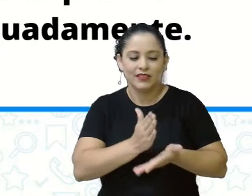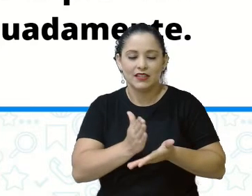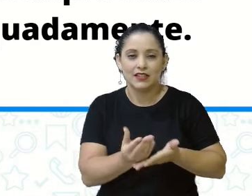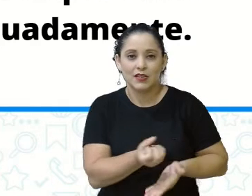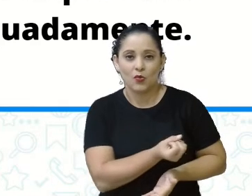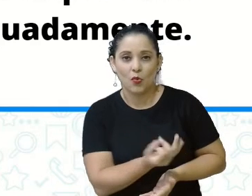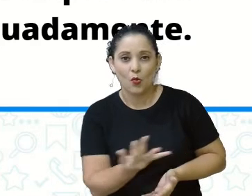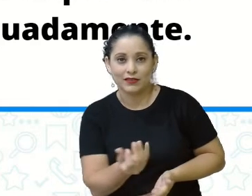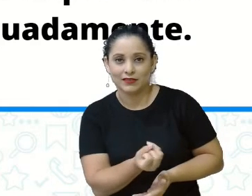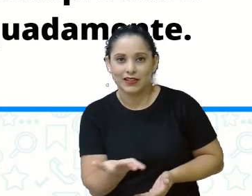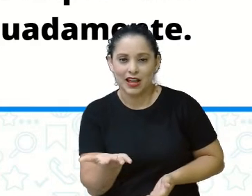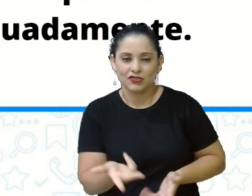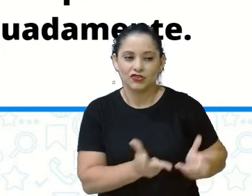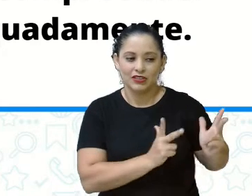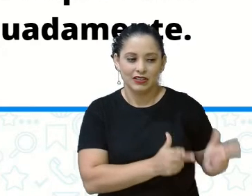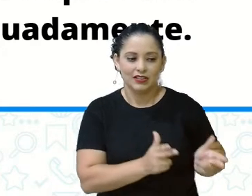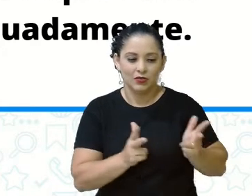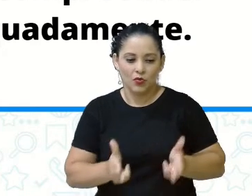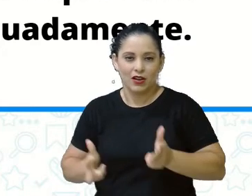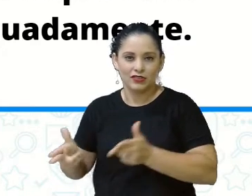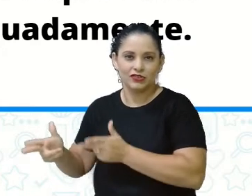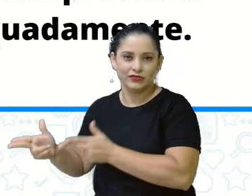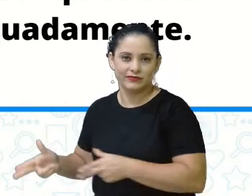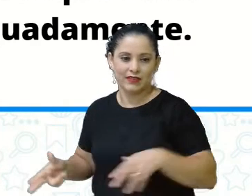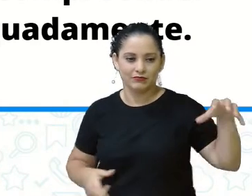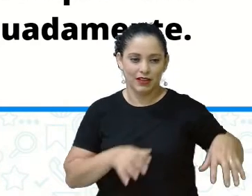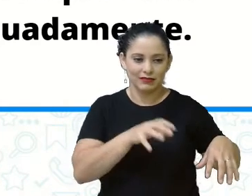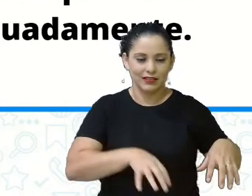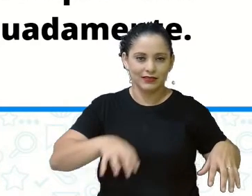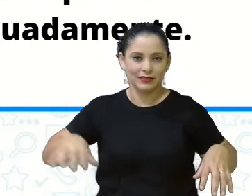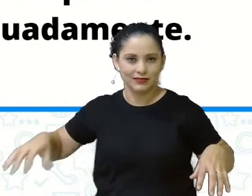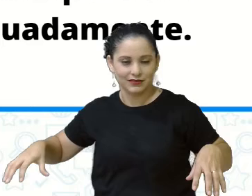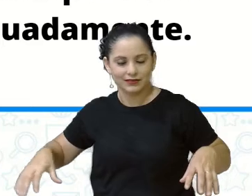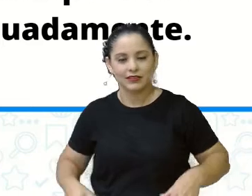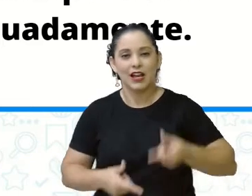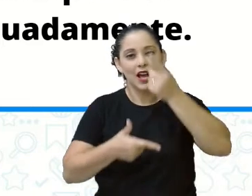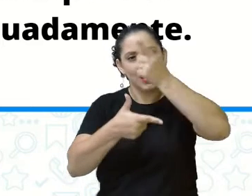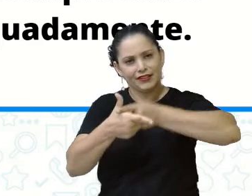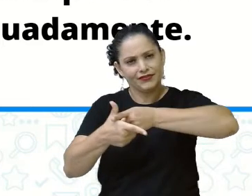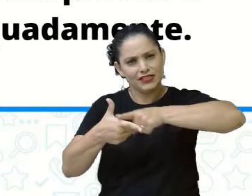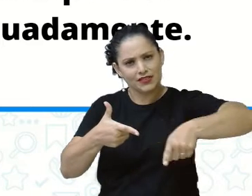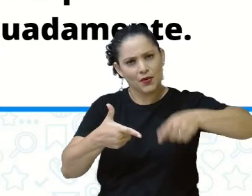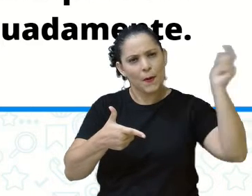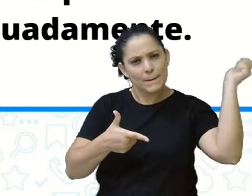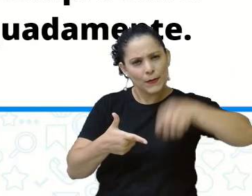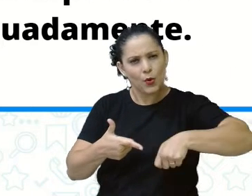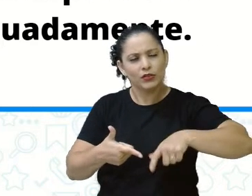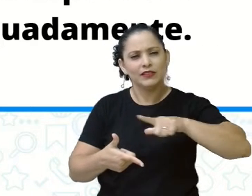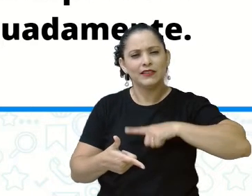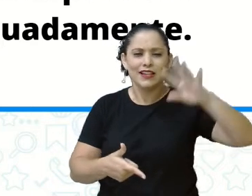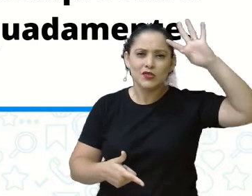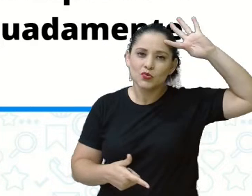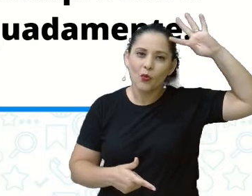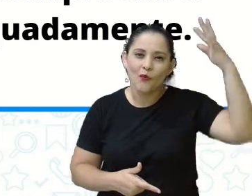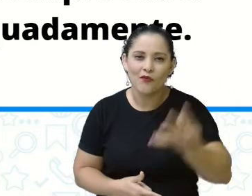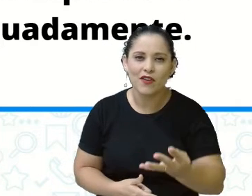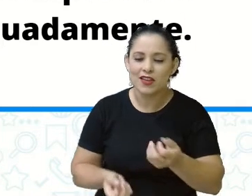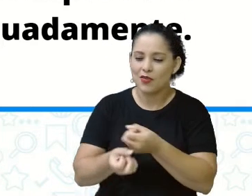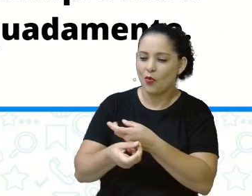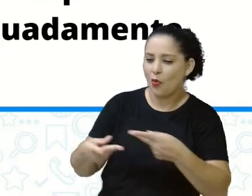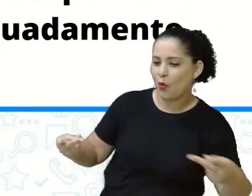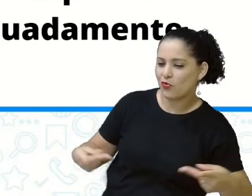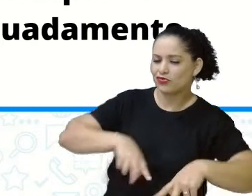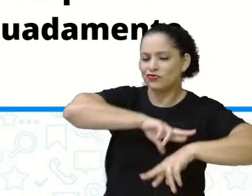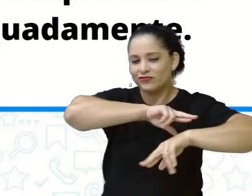em partes iguais. A divisão possibilita a resolução de diversos tipos de